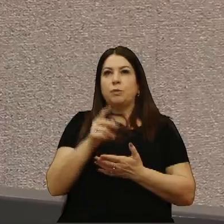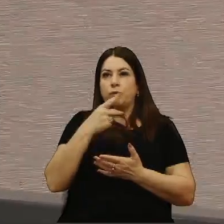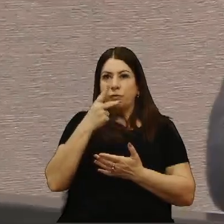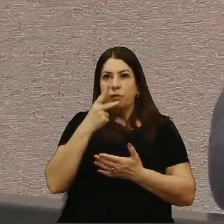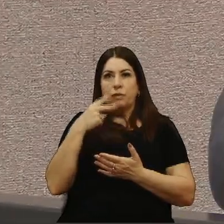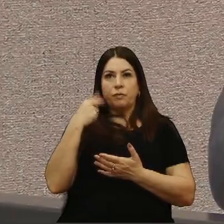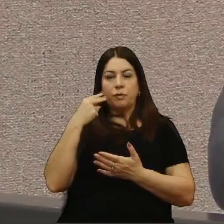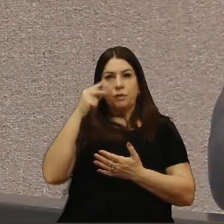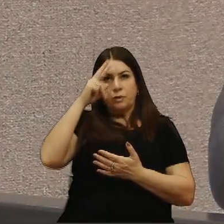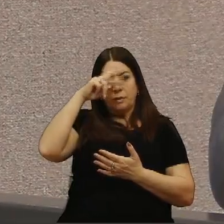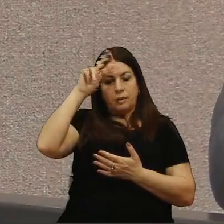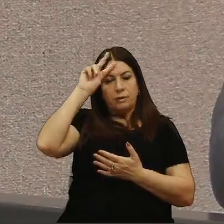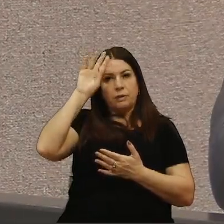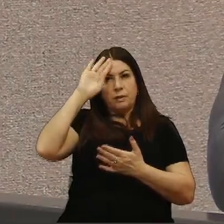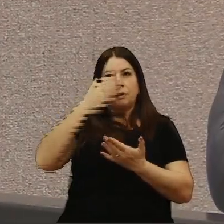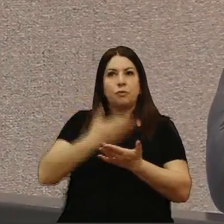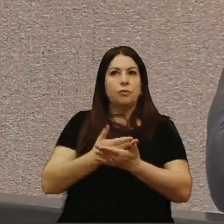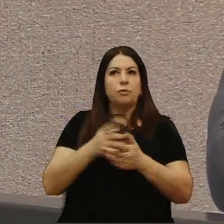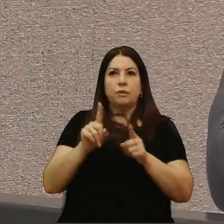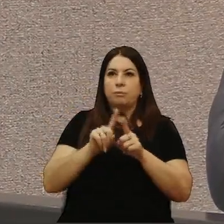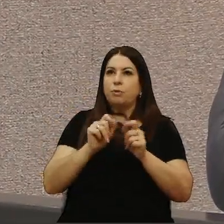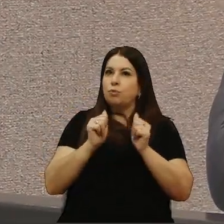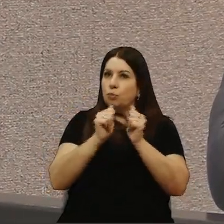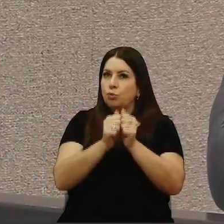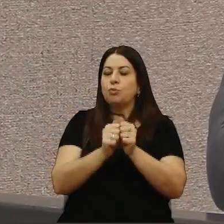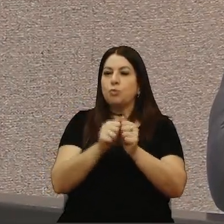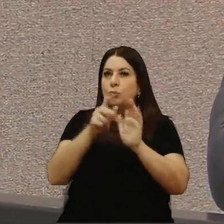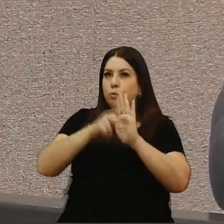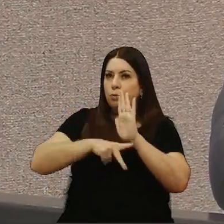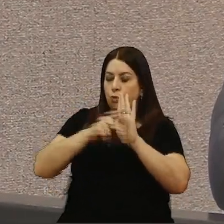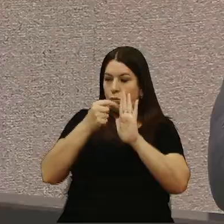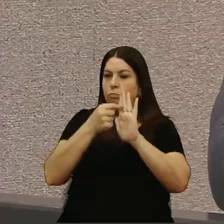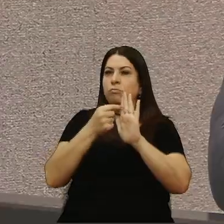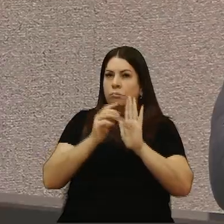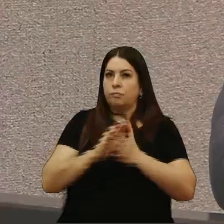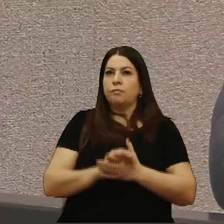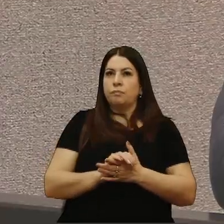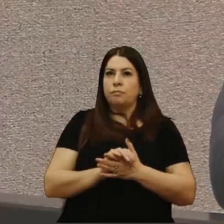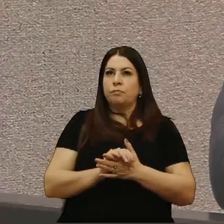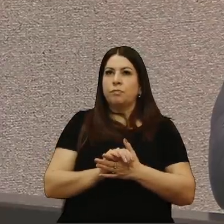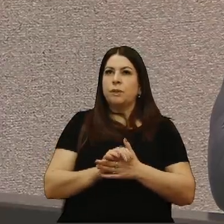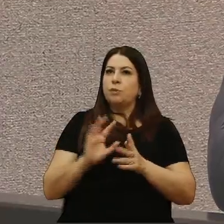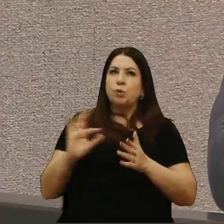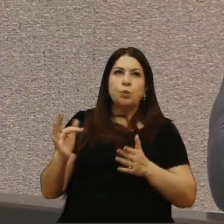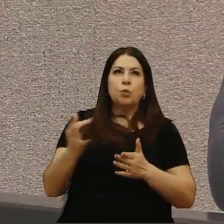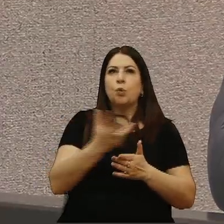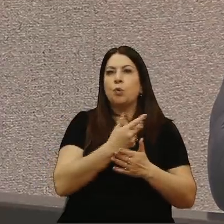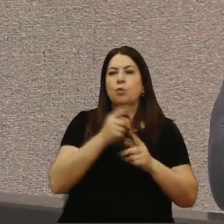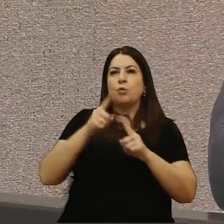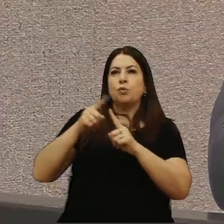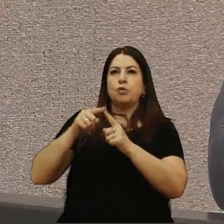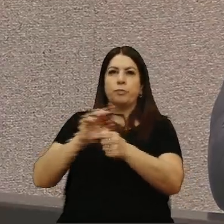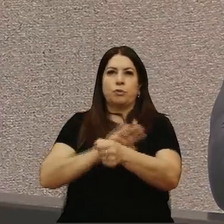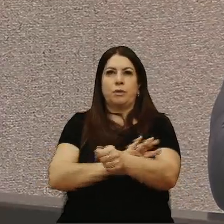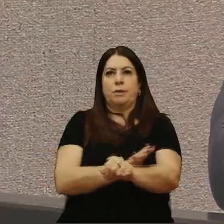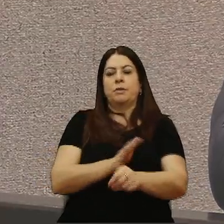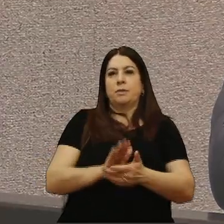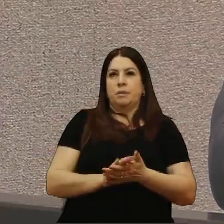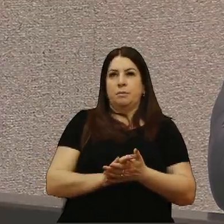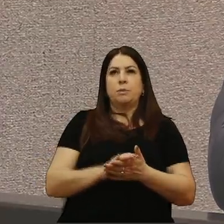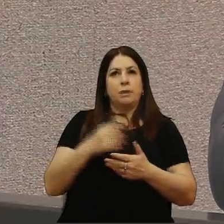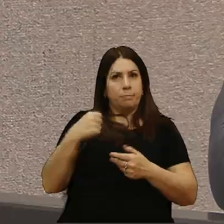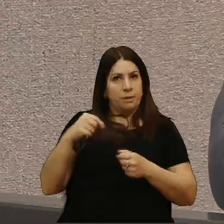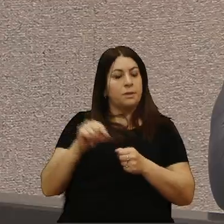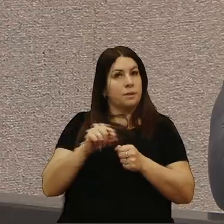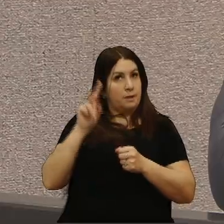o vereador Edson, eu acredito que é prudente também, junto com esse protocolo, abarcar todos os tipos de racismo, né? Que a gente